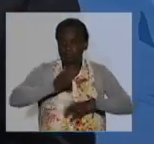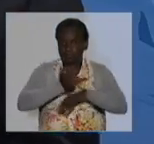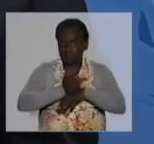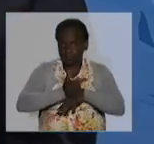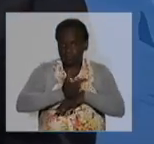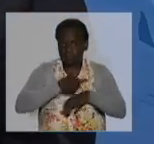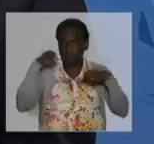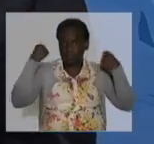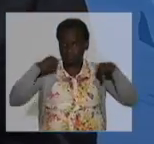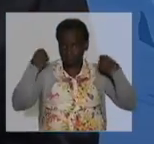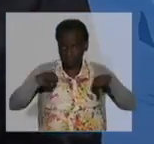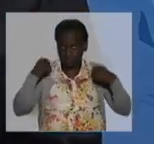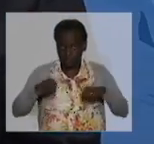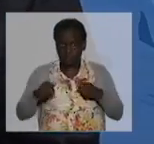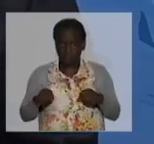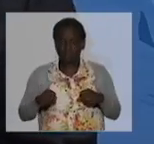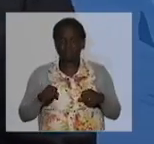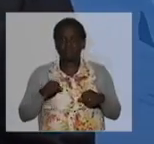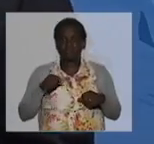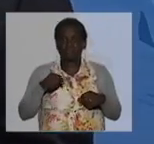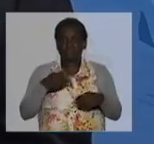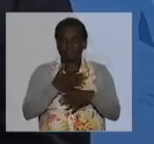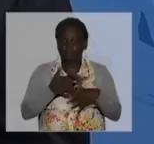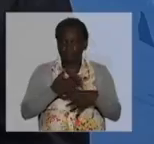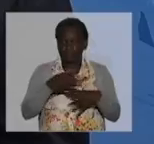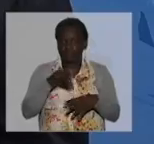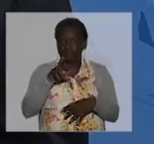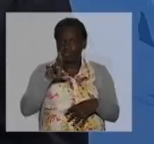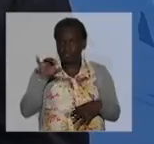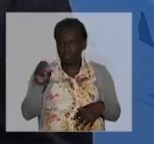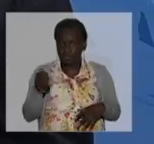sindicato dos profissionais de educação